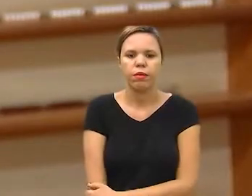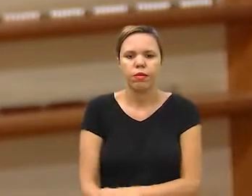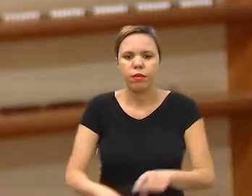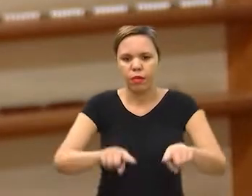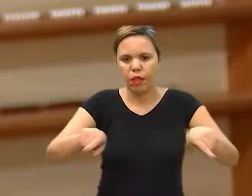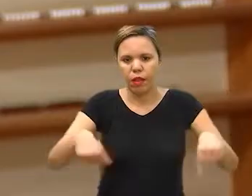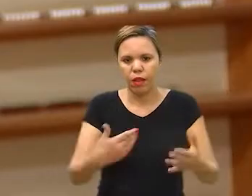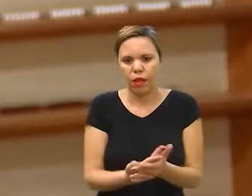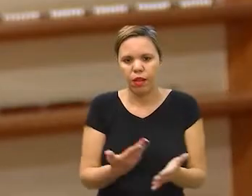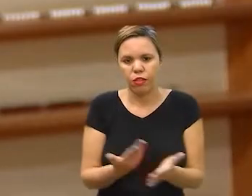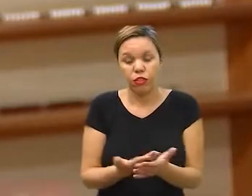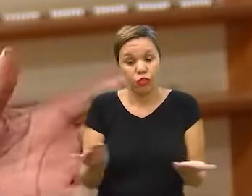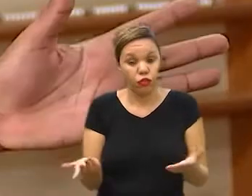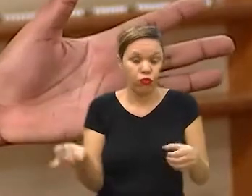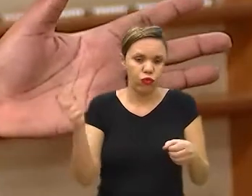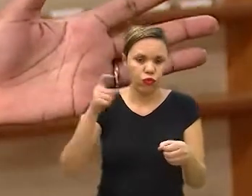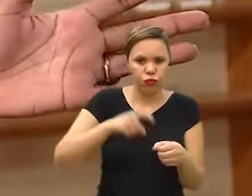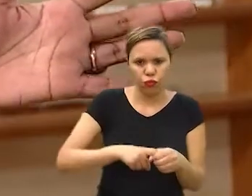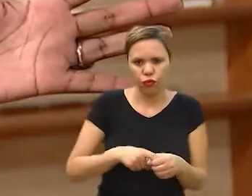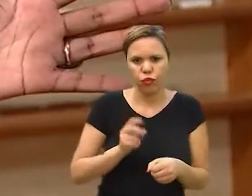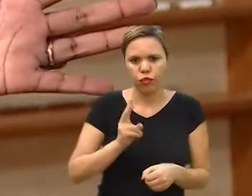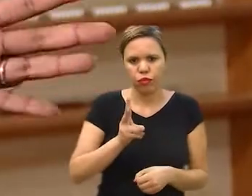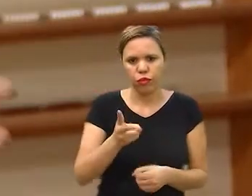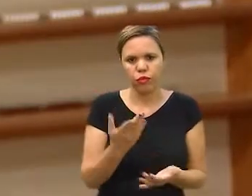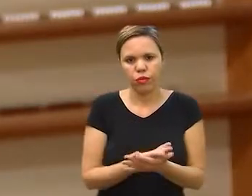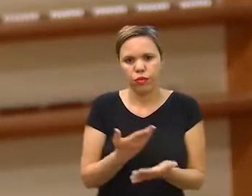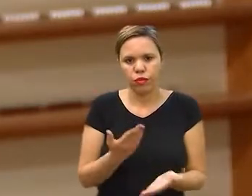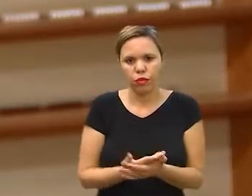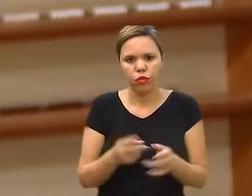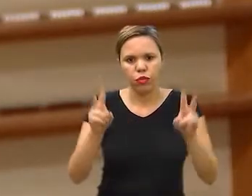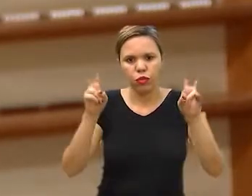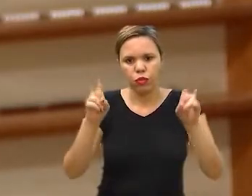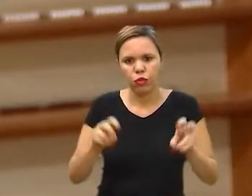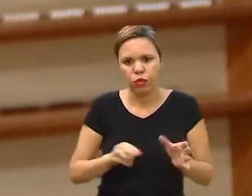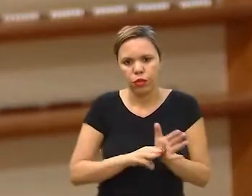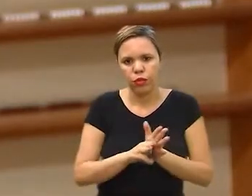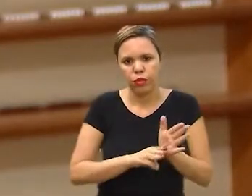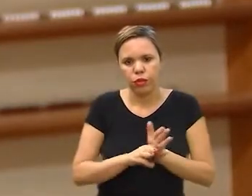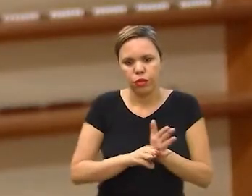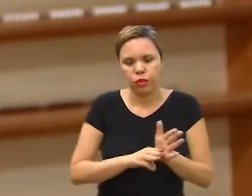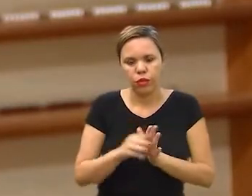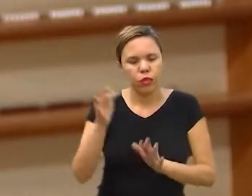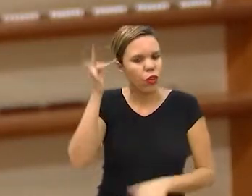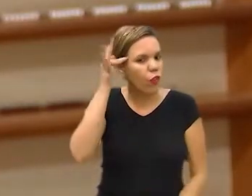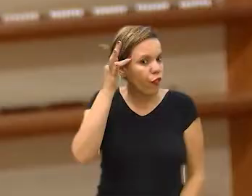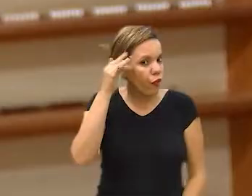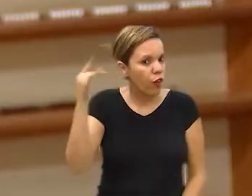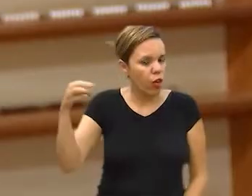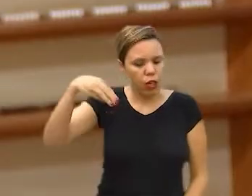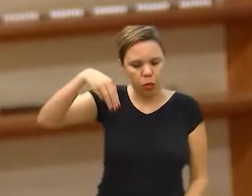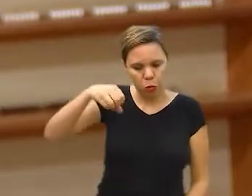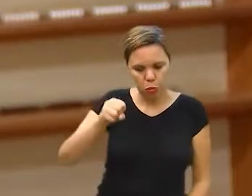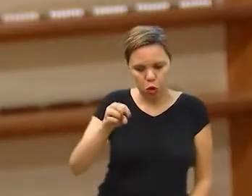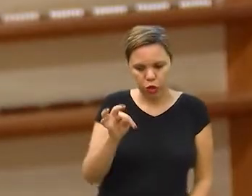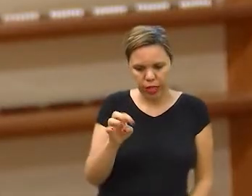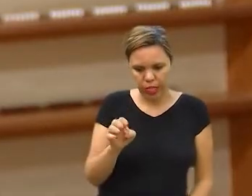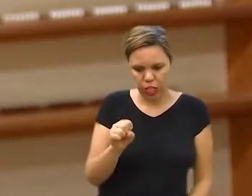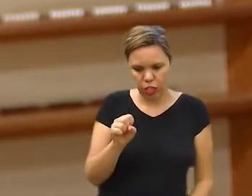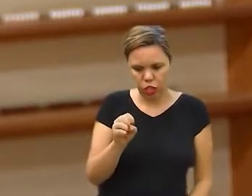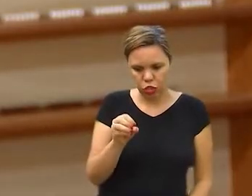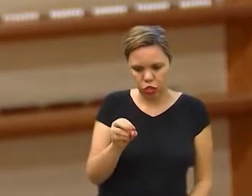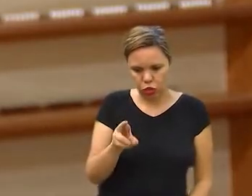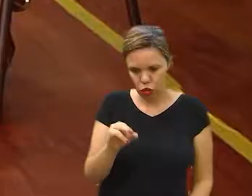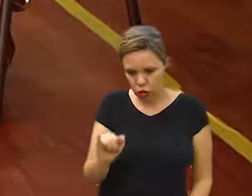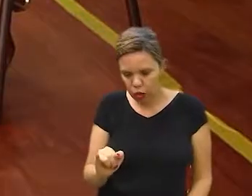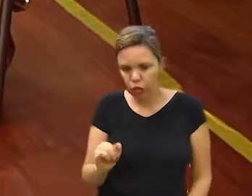Sala de Aula está de volta. A gente vai continuar conversando sobre o método, a filosofia Montessori. Aqui comigo